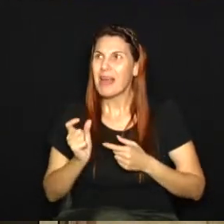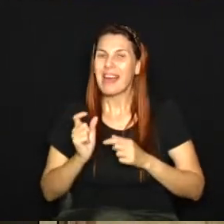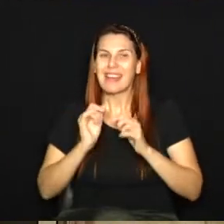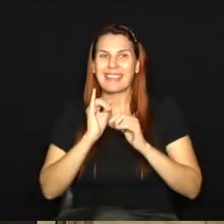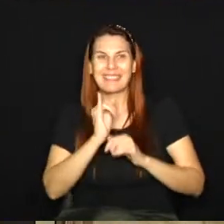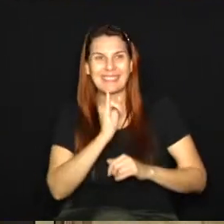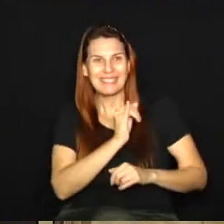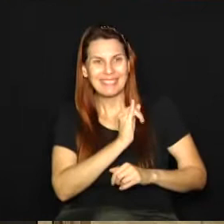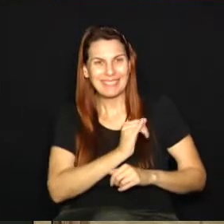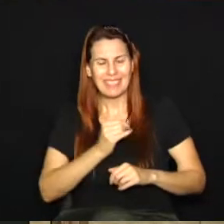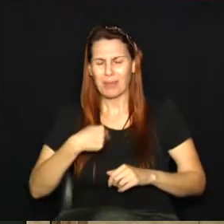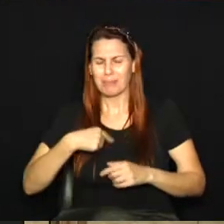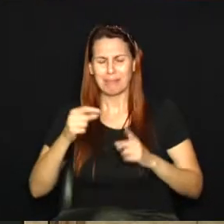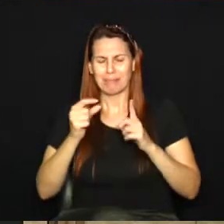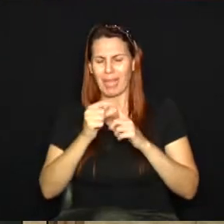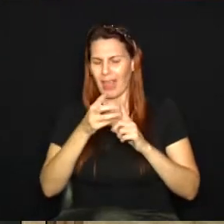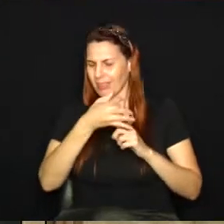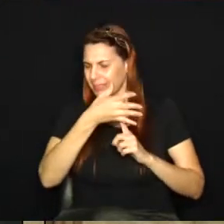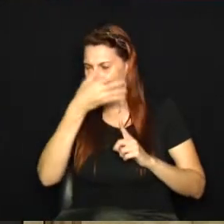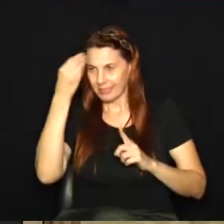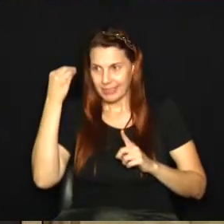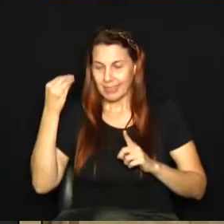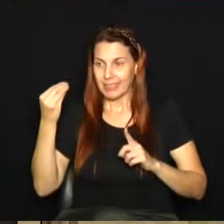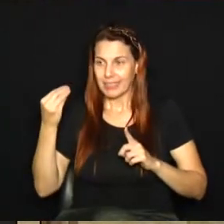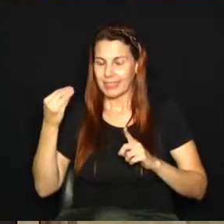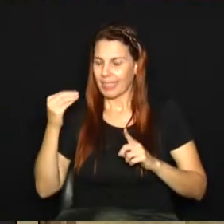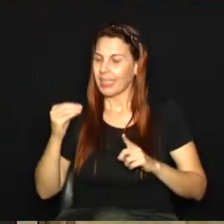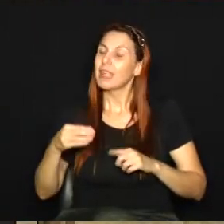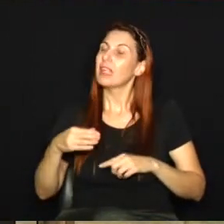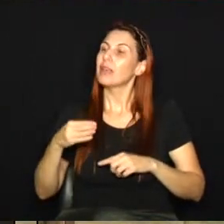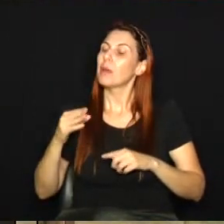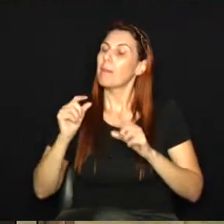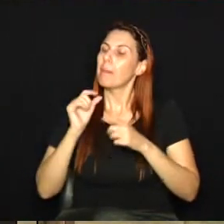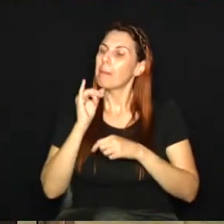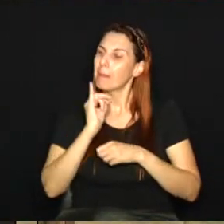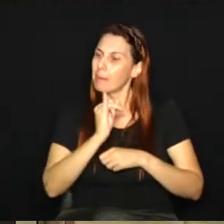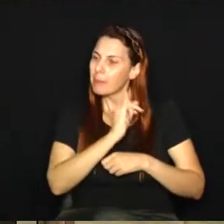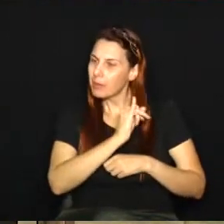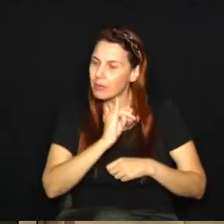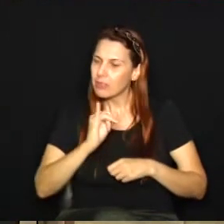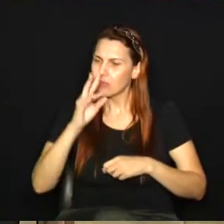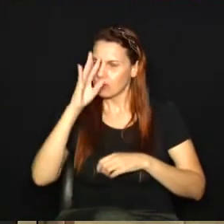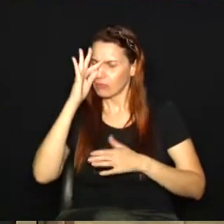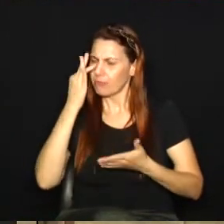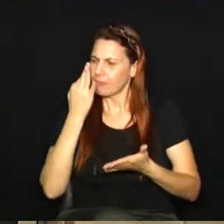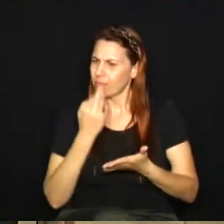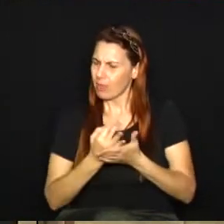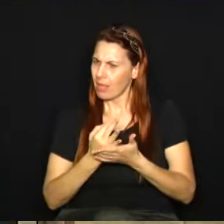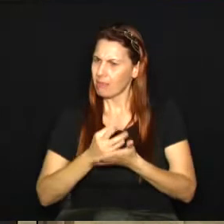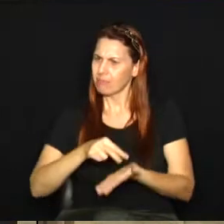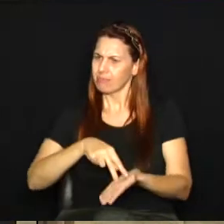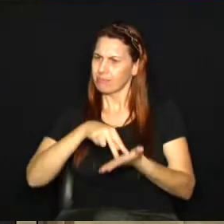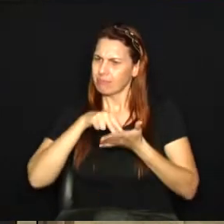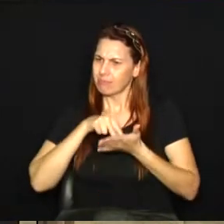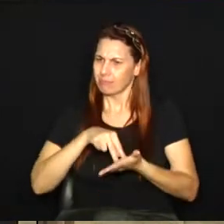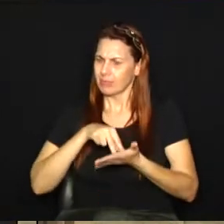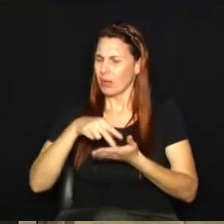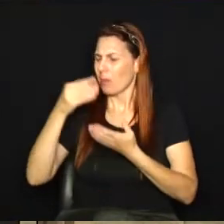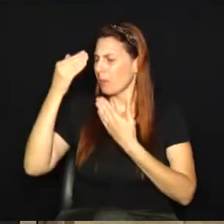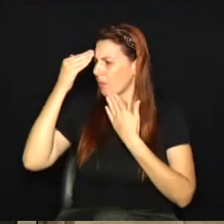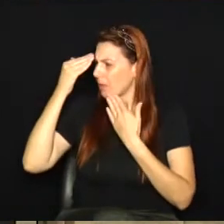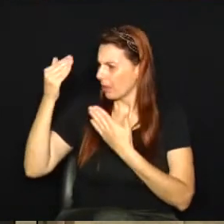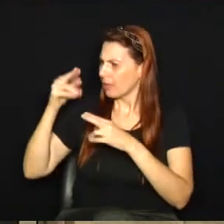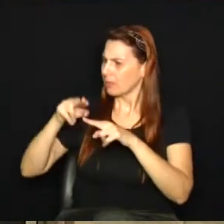mensagem, isso, me fugiu a palavra, uma mensagem de otimismo, de esperança e de fé. Muito obrigado por ter aceito ser